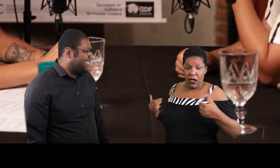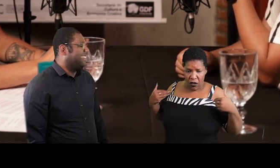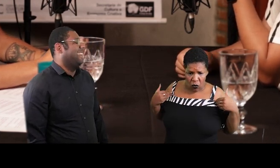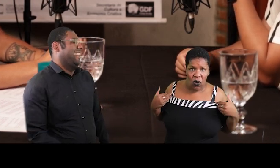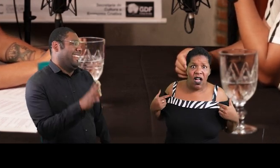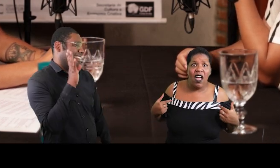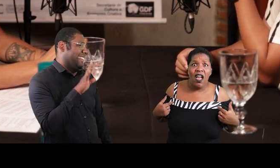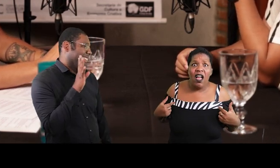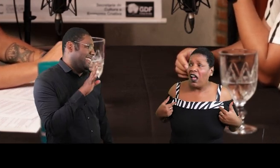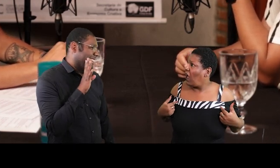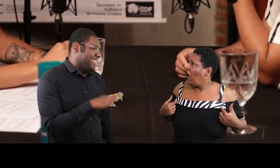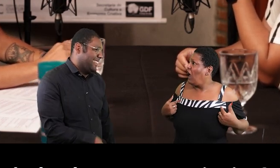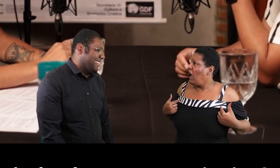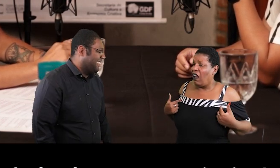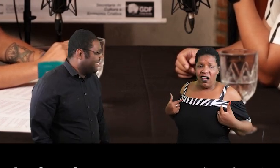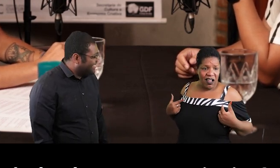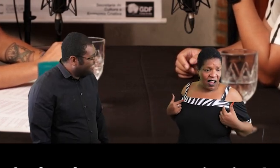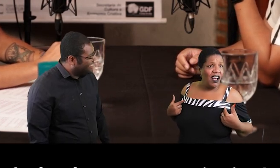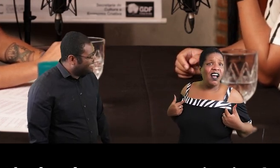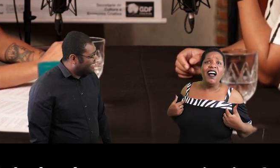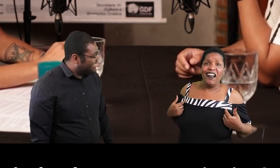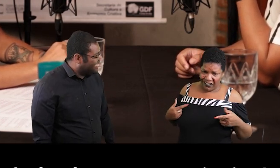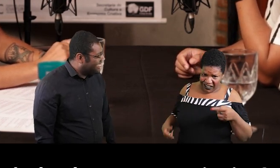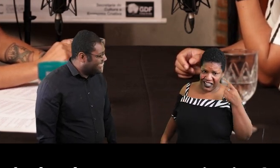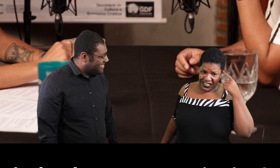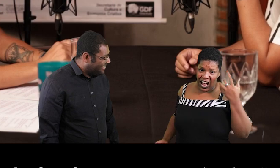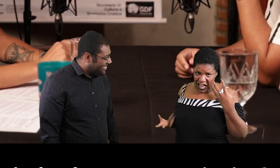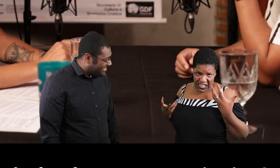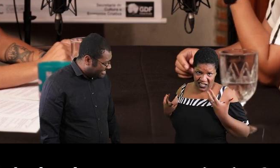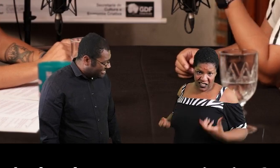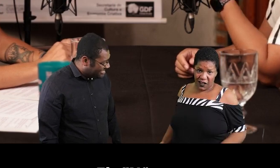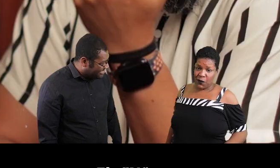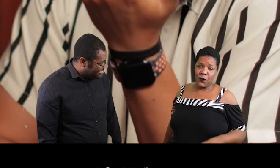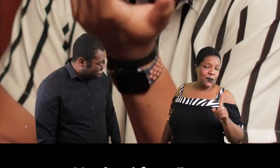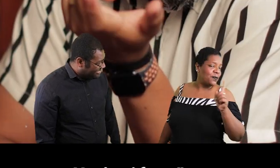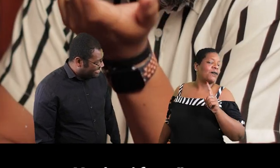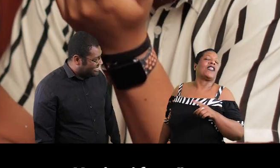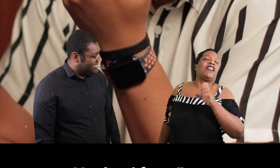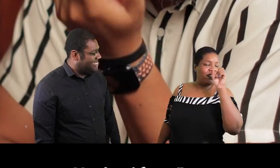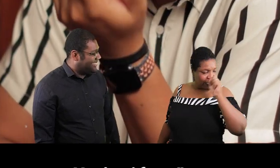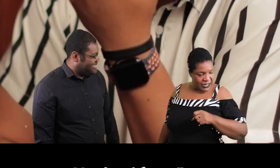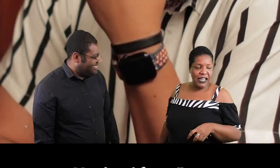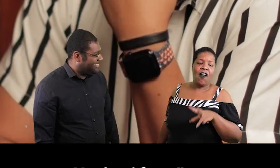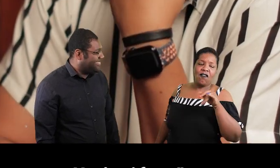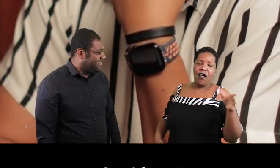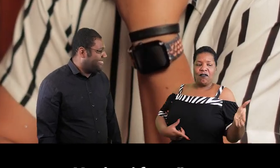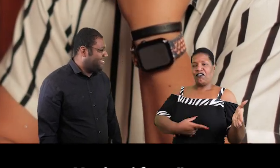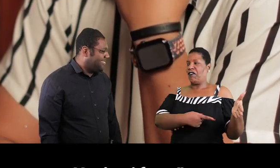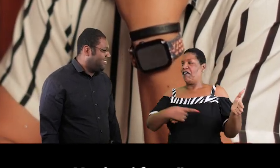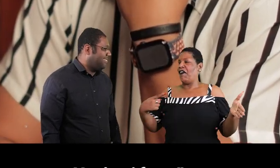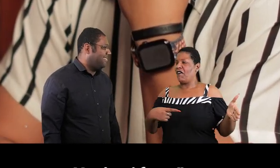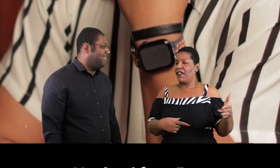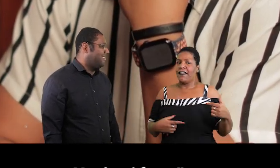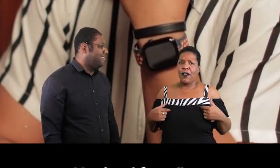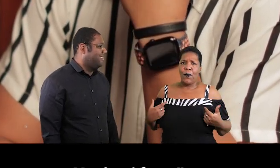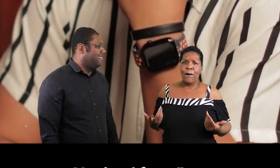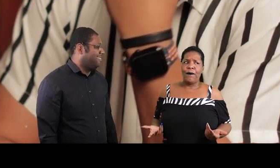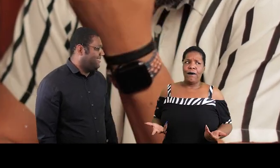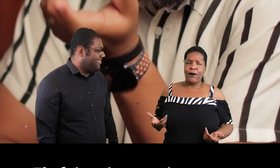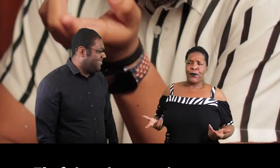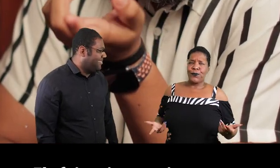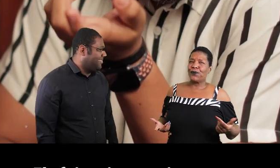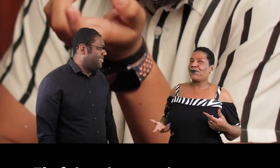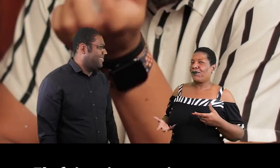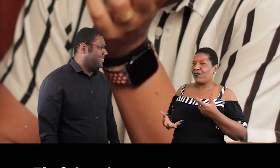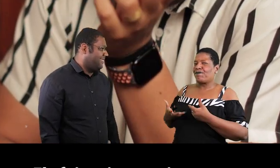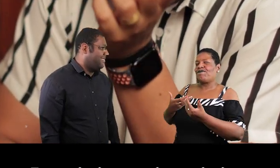colo. Eu falei, tá, e tu tá achando que eu vou aceitar isso, né? Ele, não, você vai fazer, não sei o que, não sei o que lá, não sei o que lá. Ele